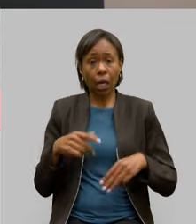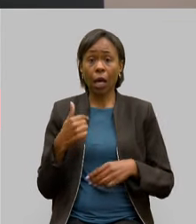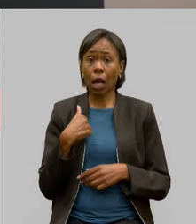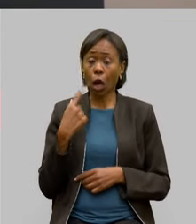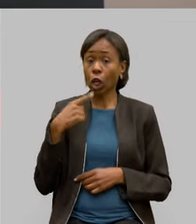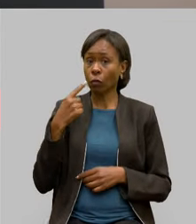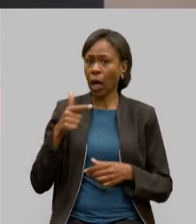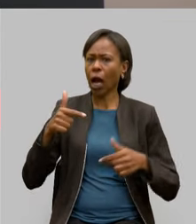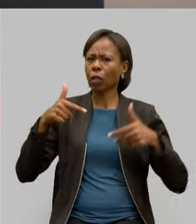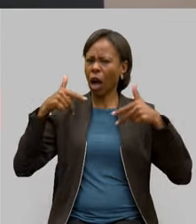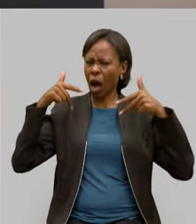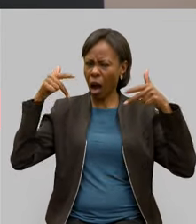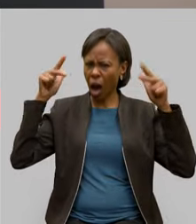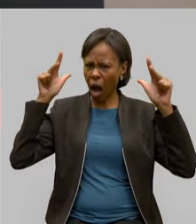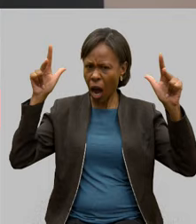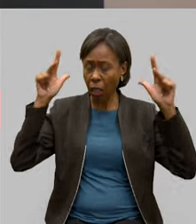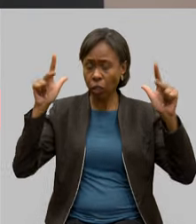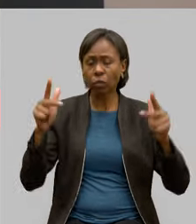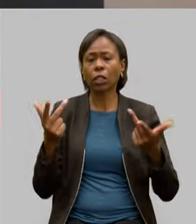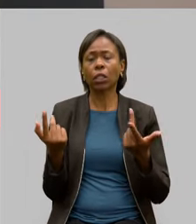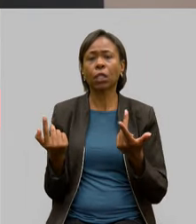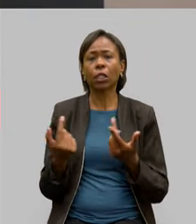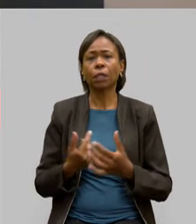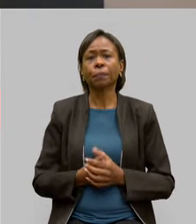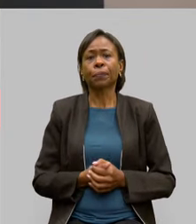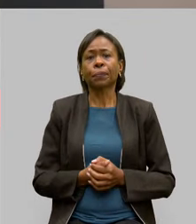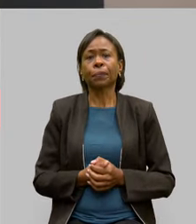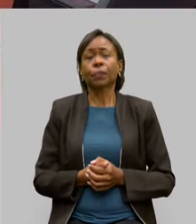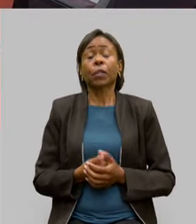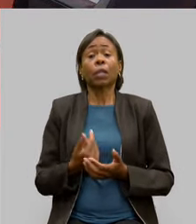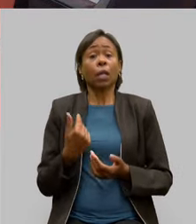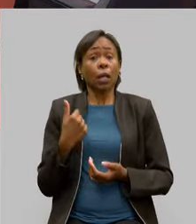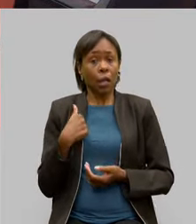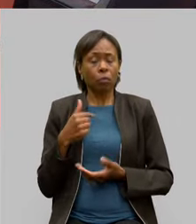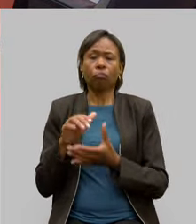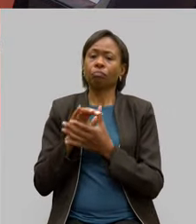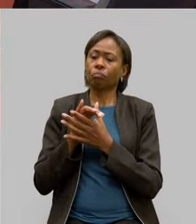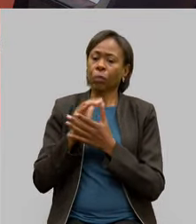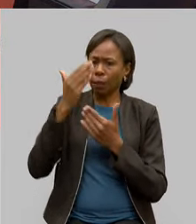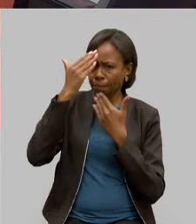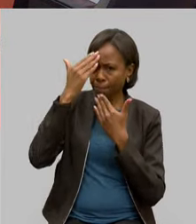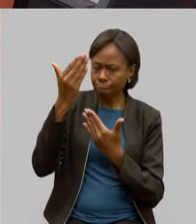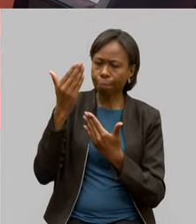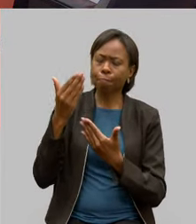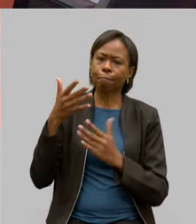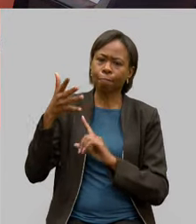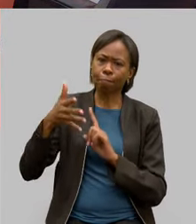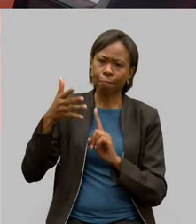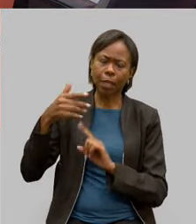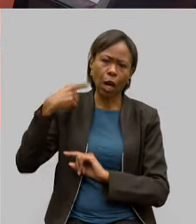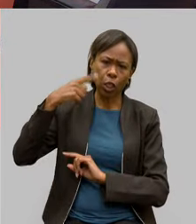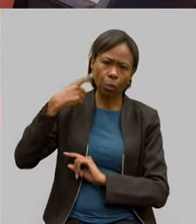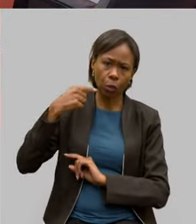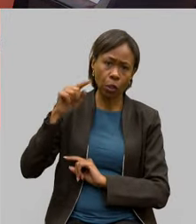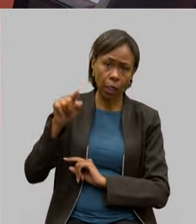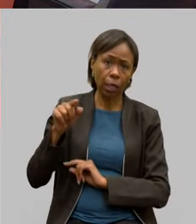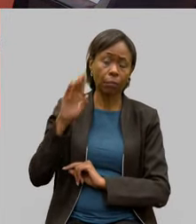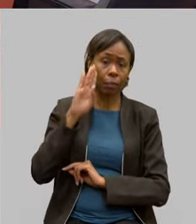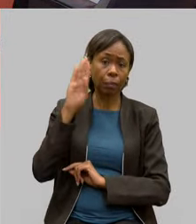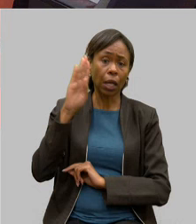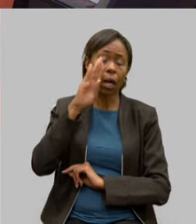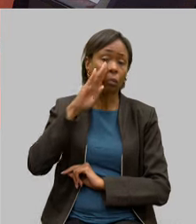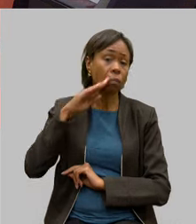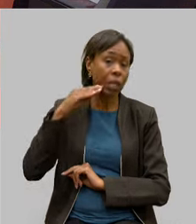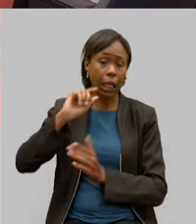também eu quero agradecer a todos os deputados parlamentares que assinaram esse requerimento em especial a deputada Beatriz Serqueira